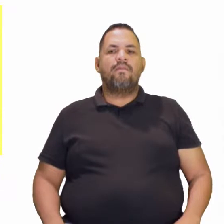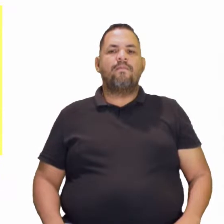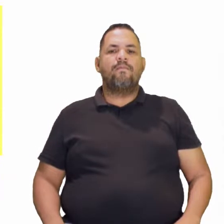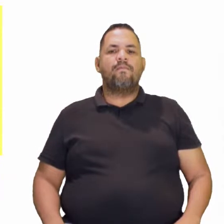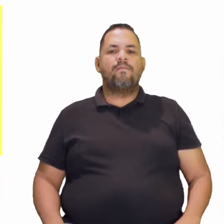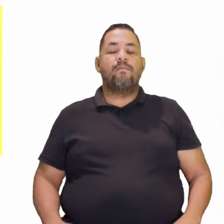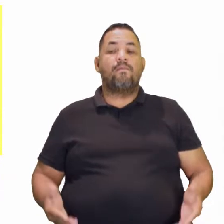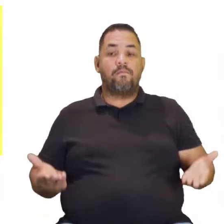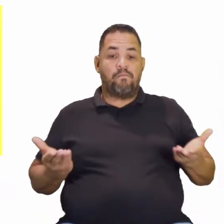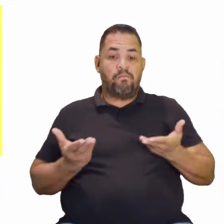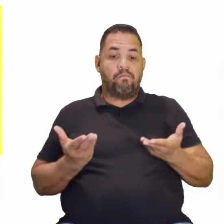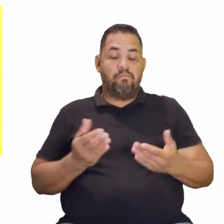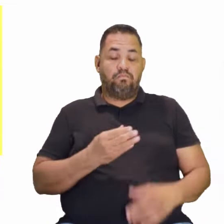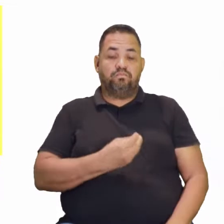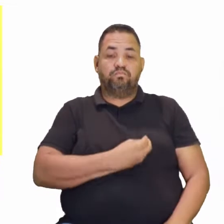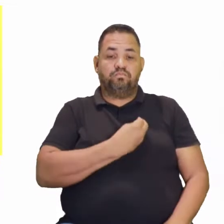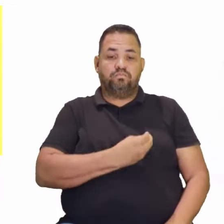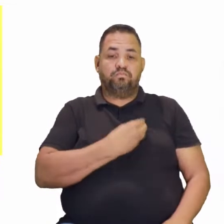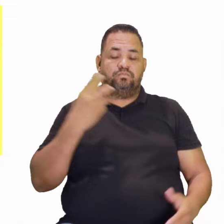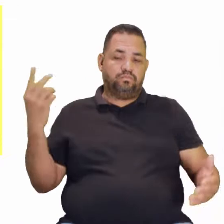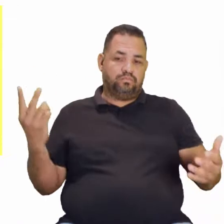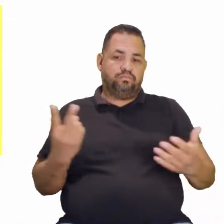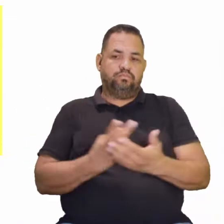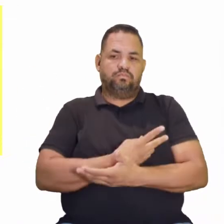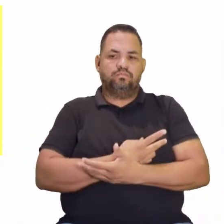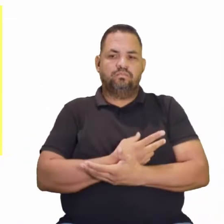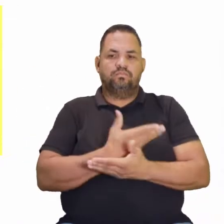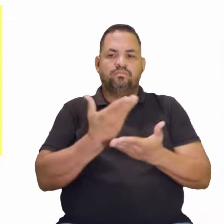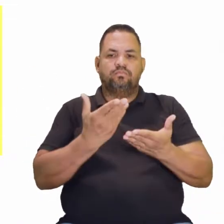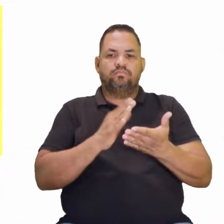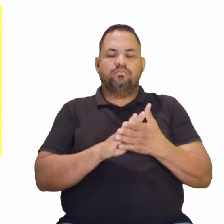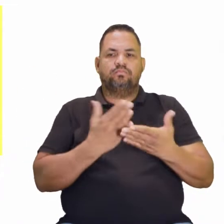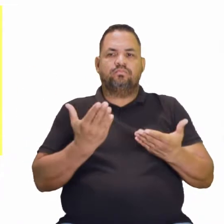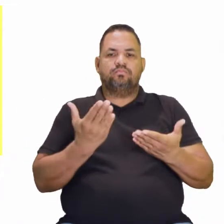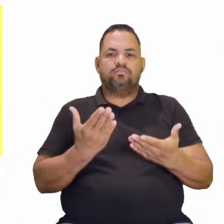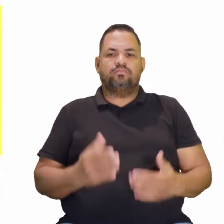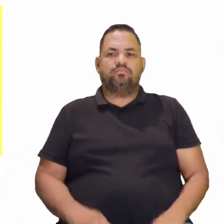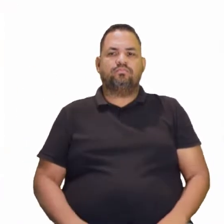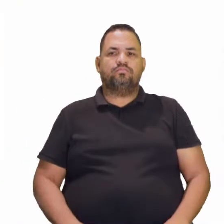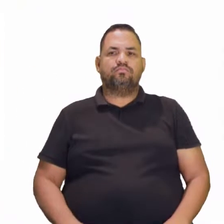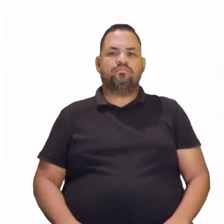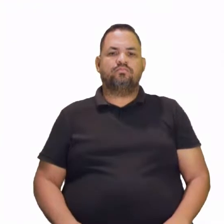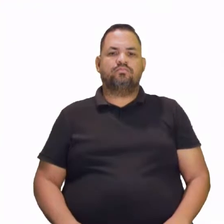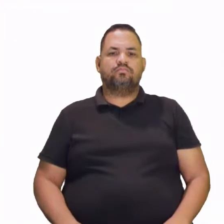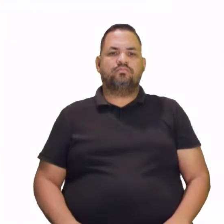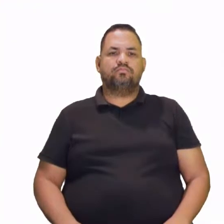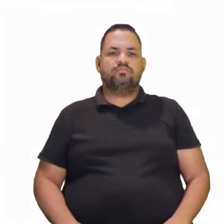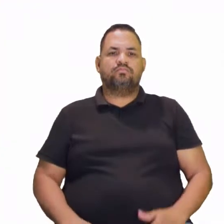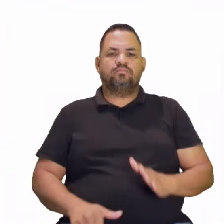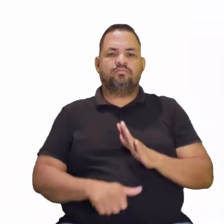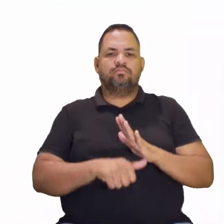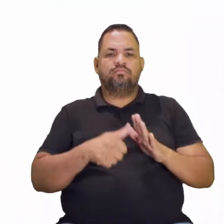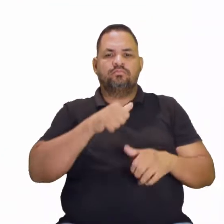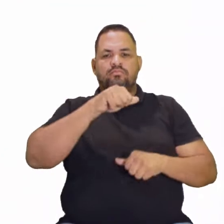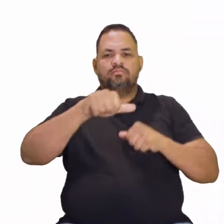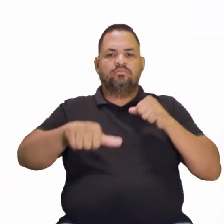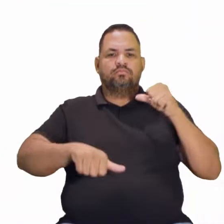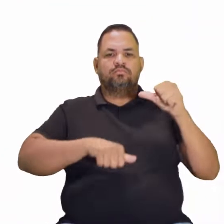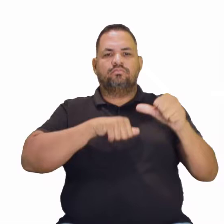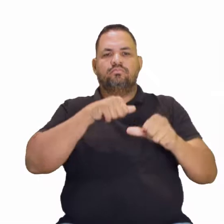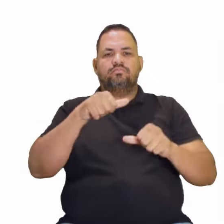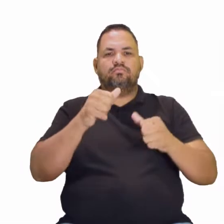Foi nesse momento que veio a acontecer as primeiras